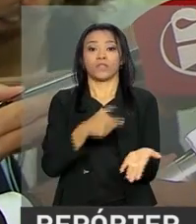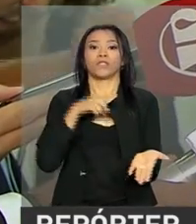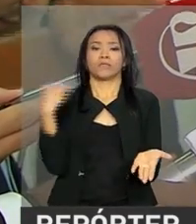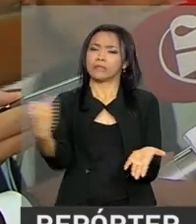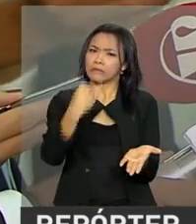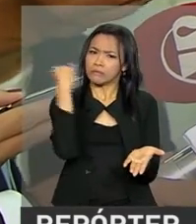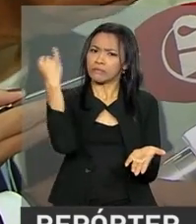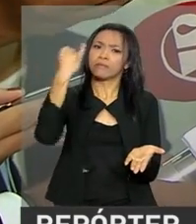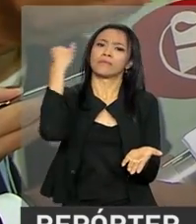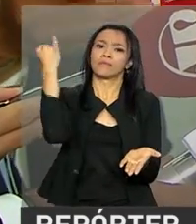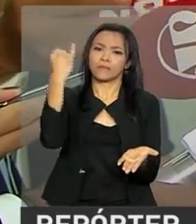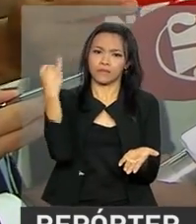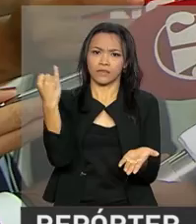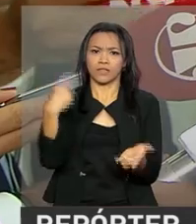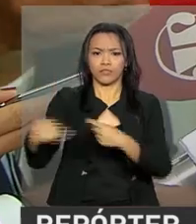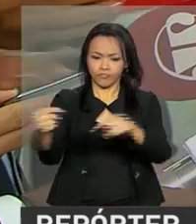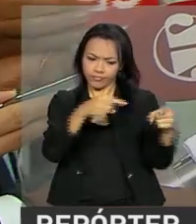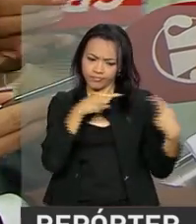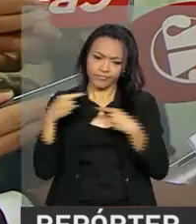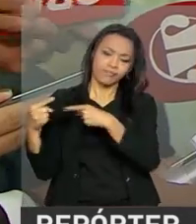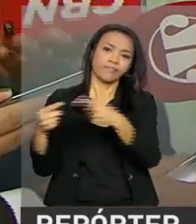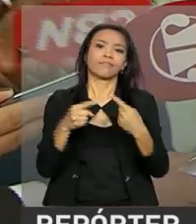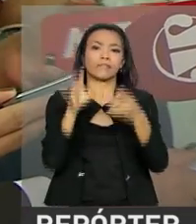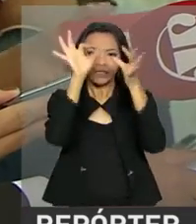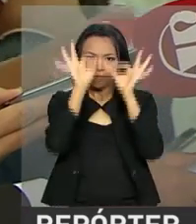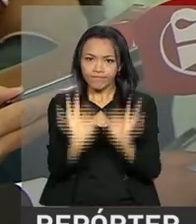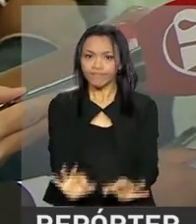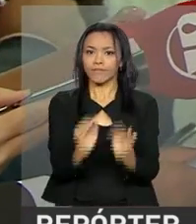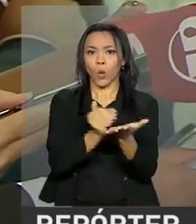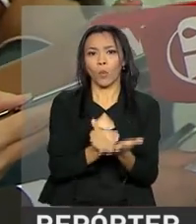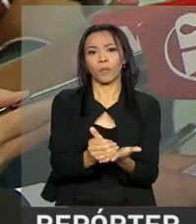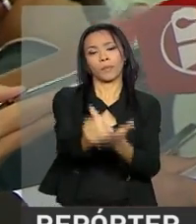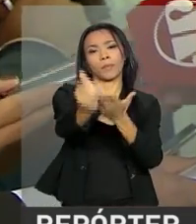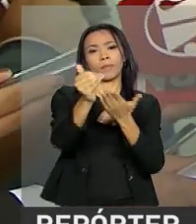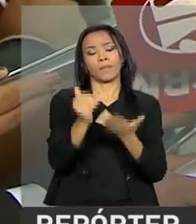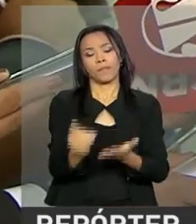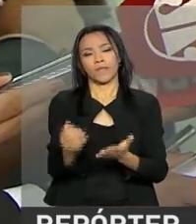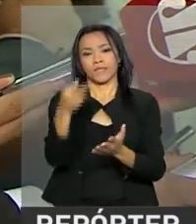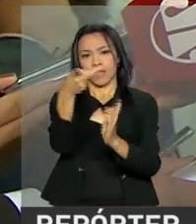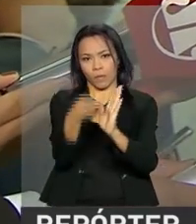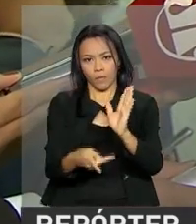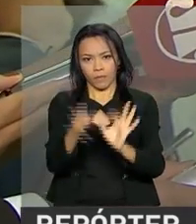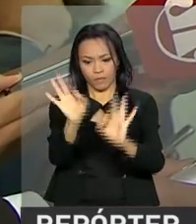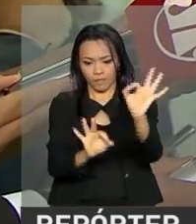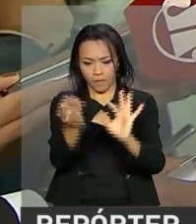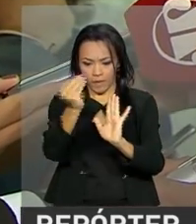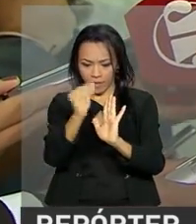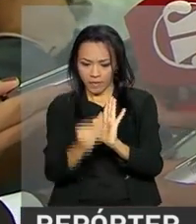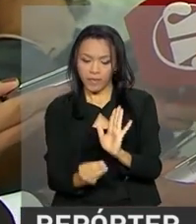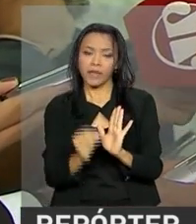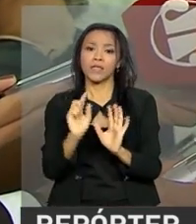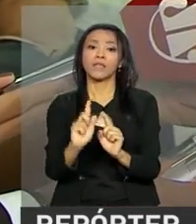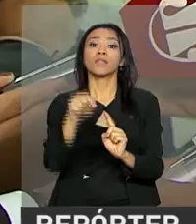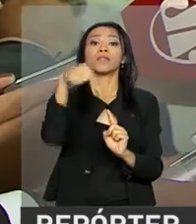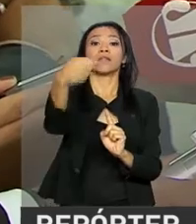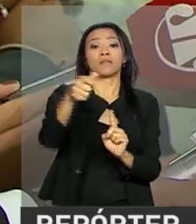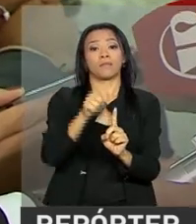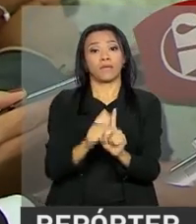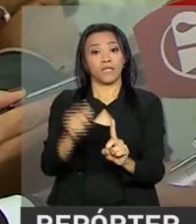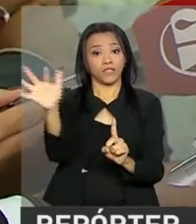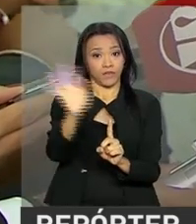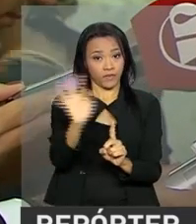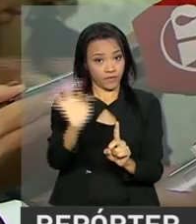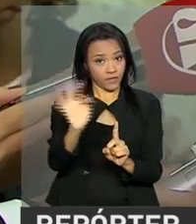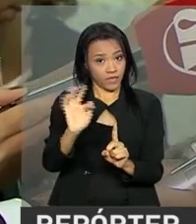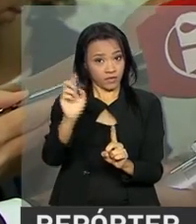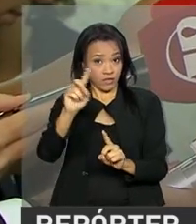importantíssimo já para a aplicação concreta do Plano Nacional de Segurança, que em fevereiro, na segunda quinzena